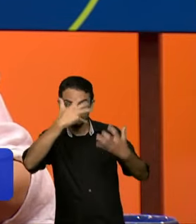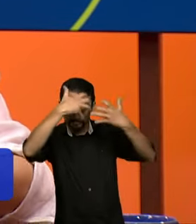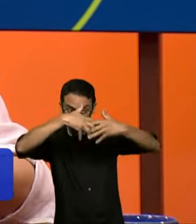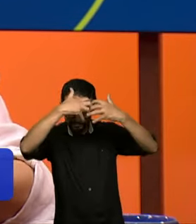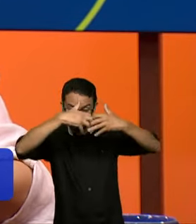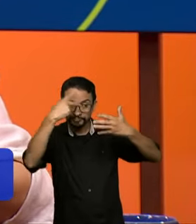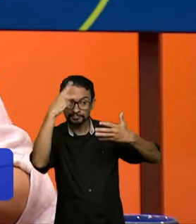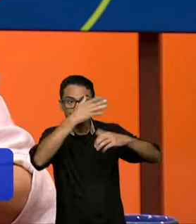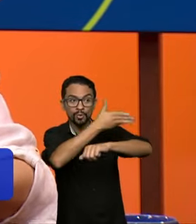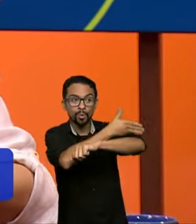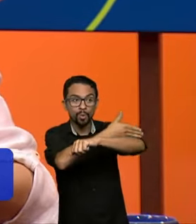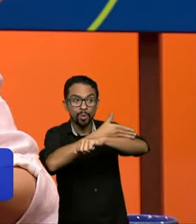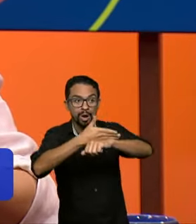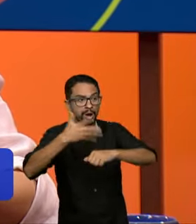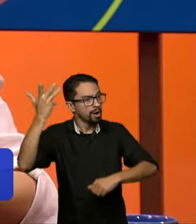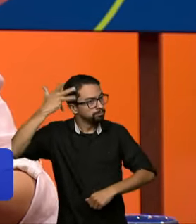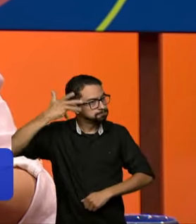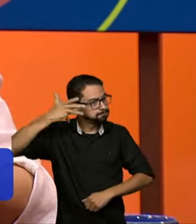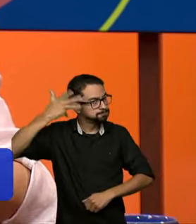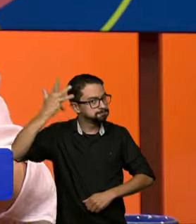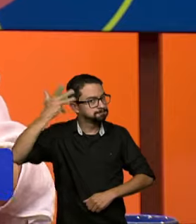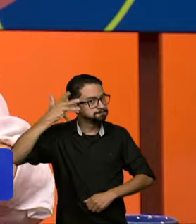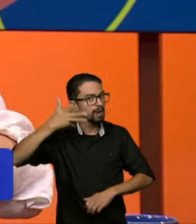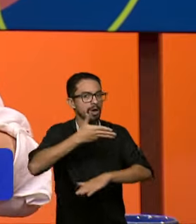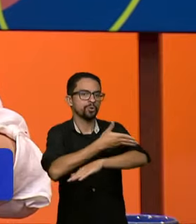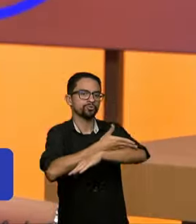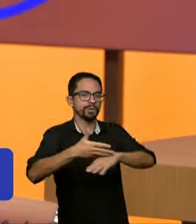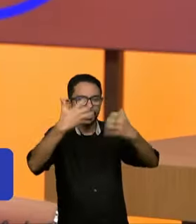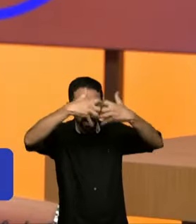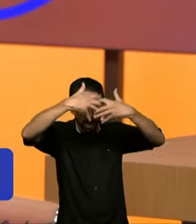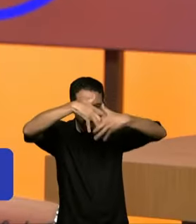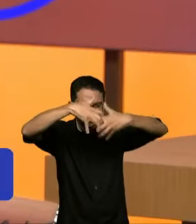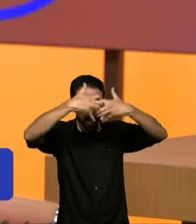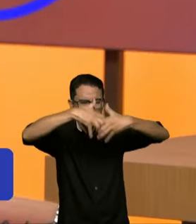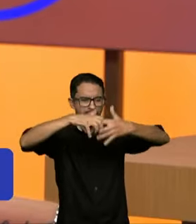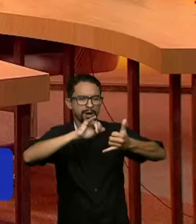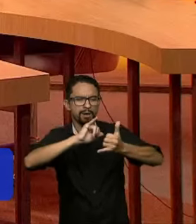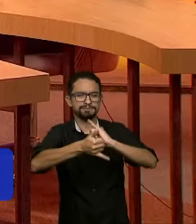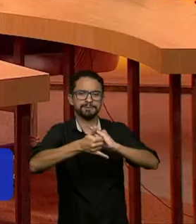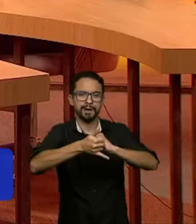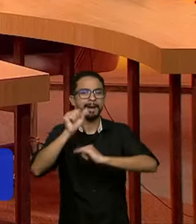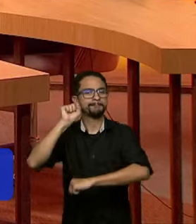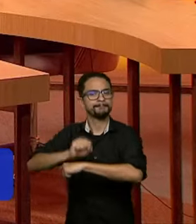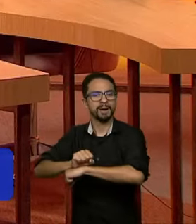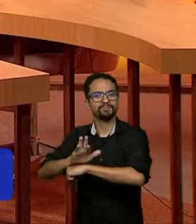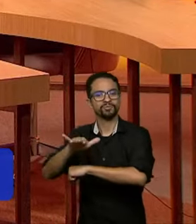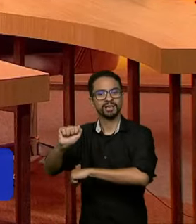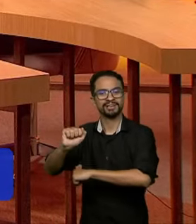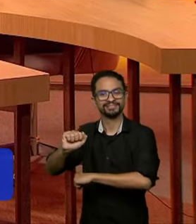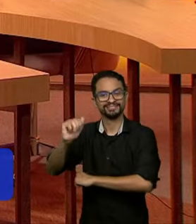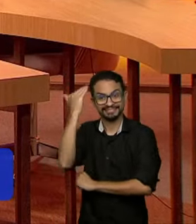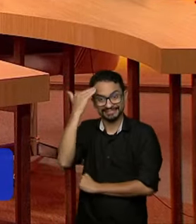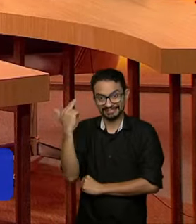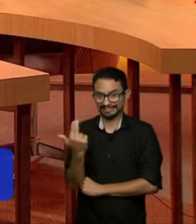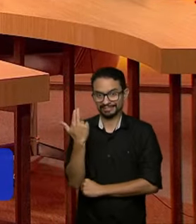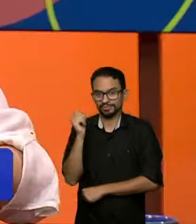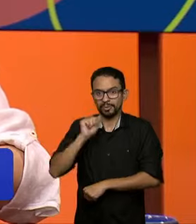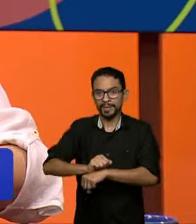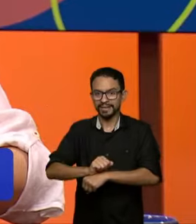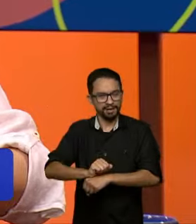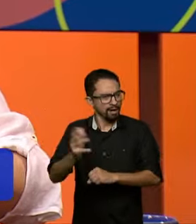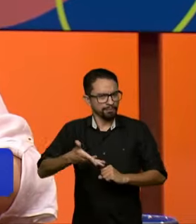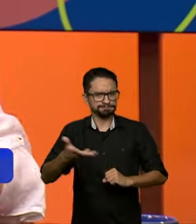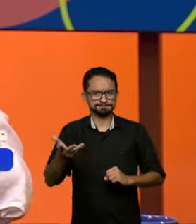é naturalmente acelerado, que ela fala que é como se fosse uma Ferrari com o freio de um Fusca. Né?